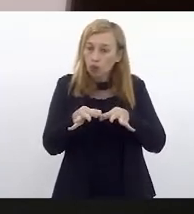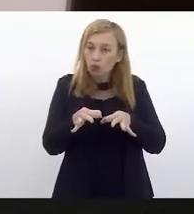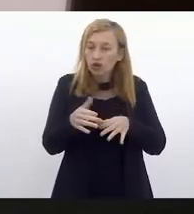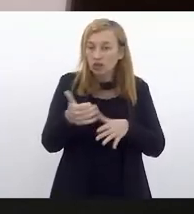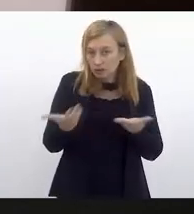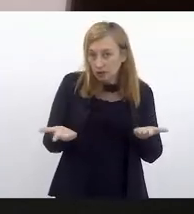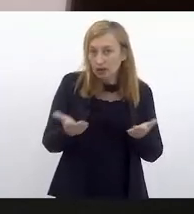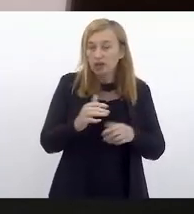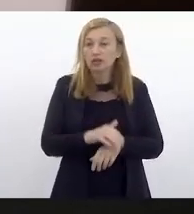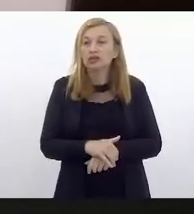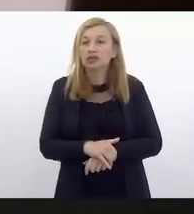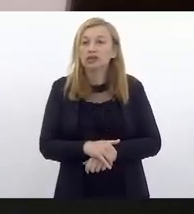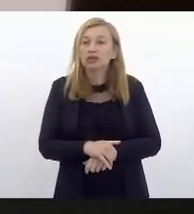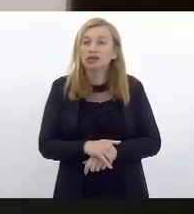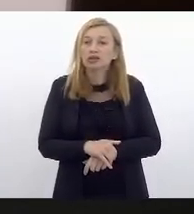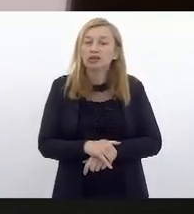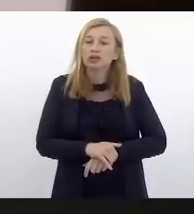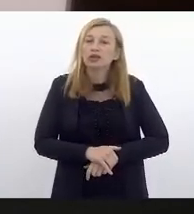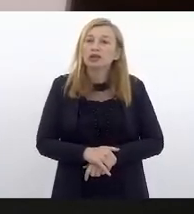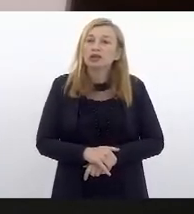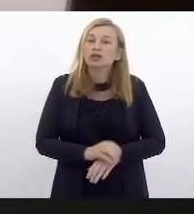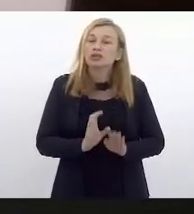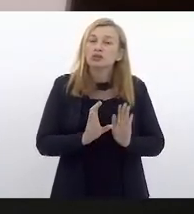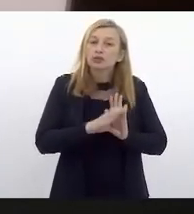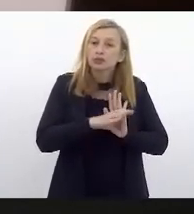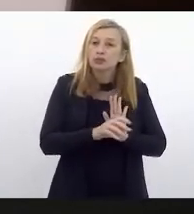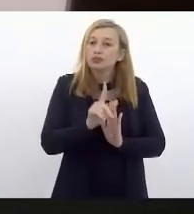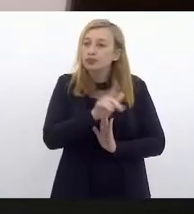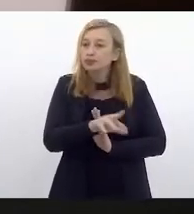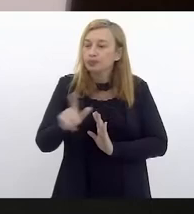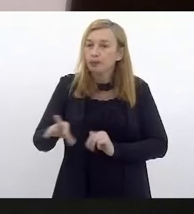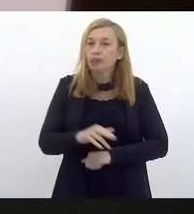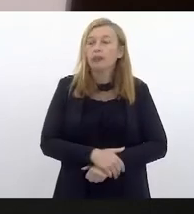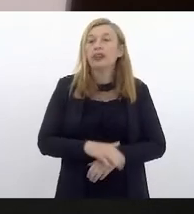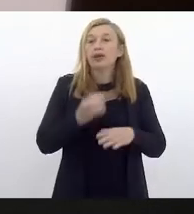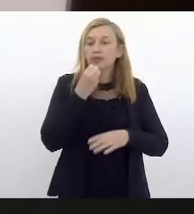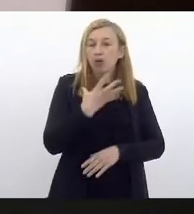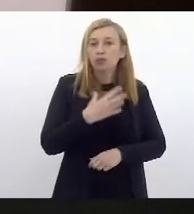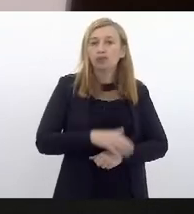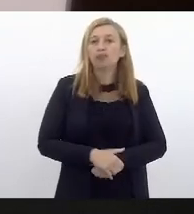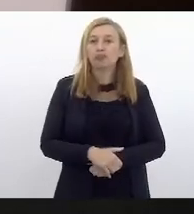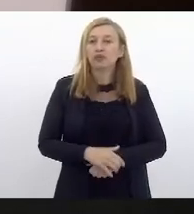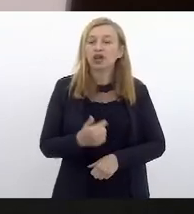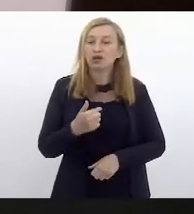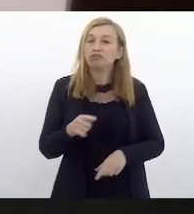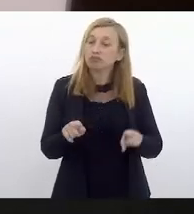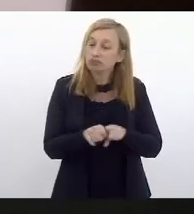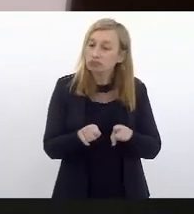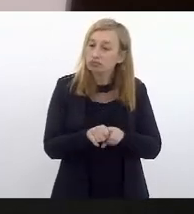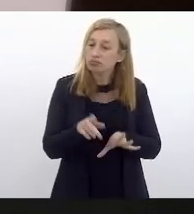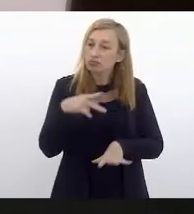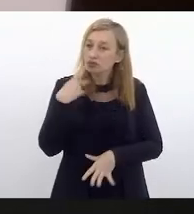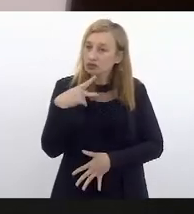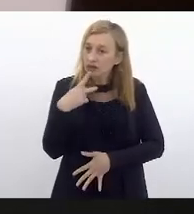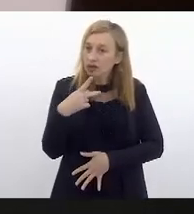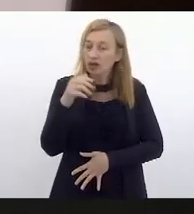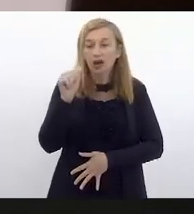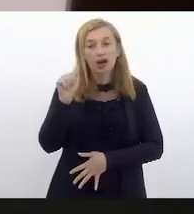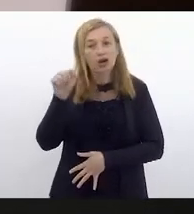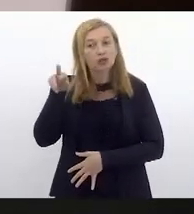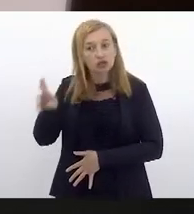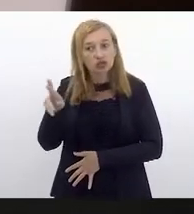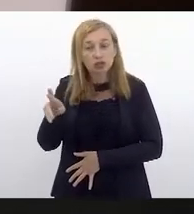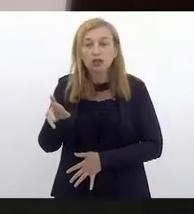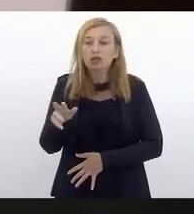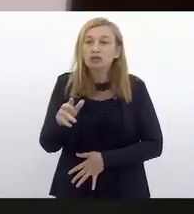ideias, debates e conceitos. Bom, mas eu também afirmo, Aldir, que